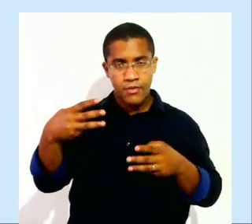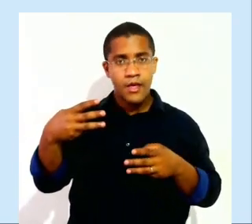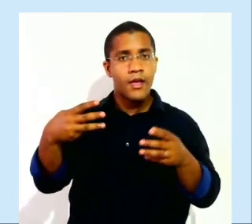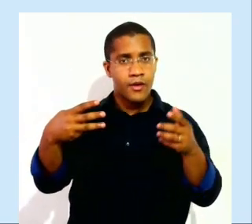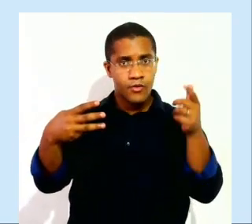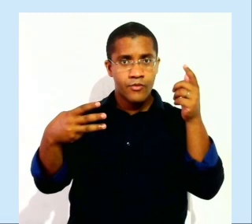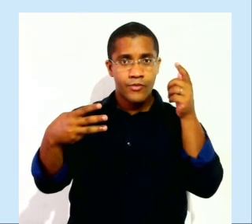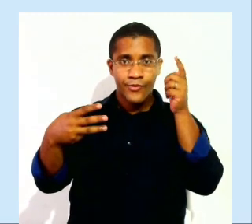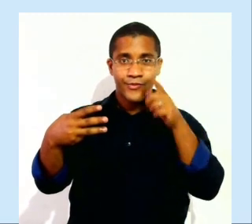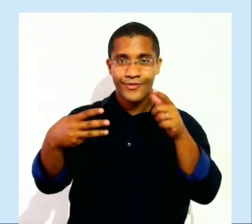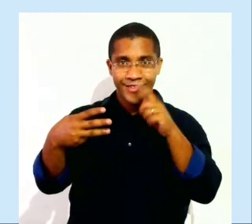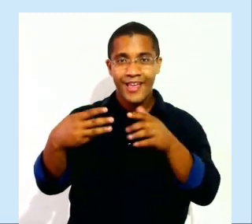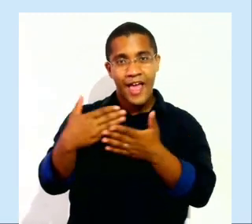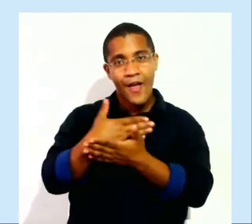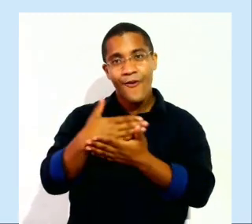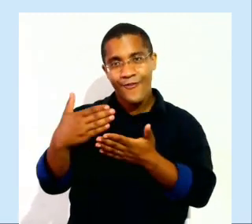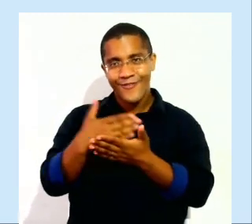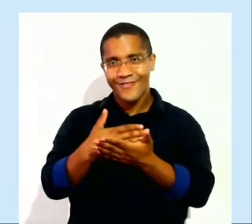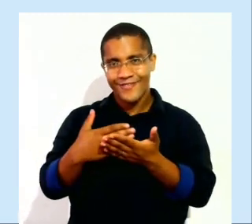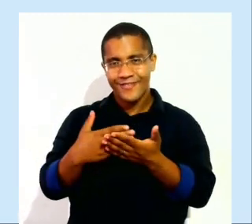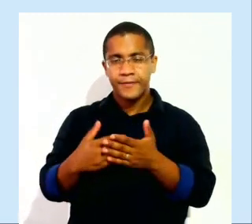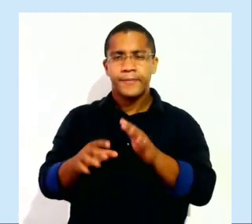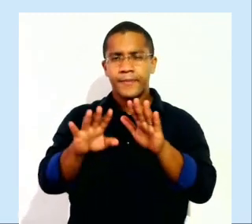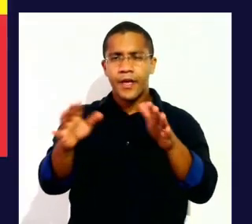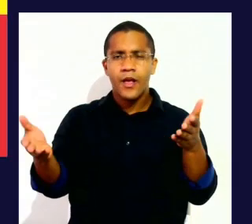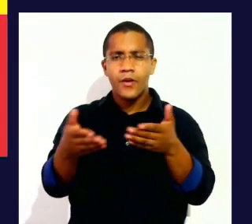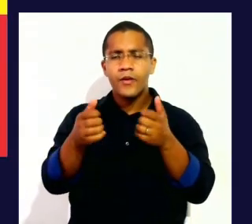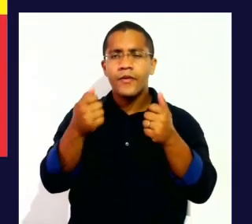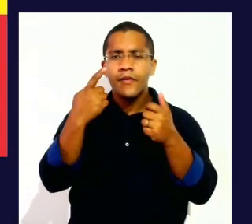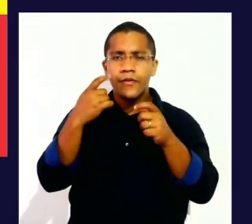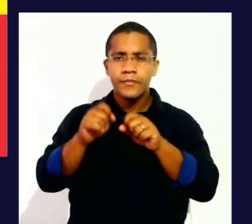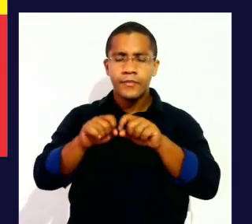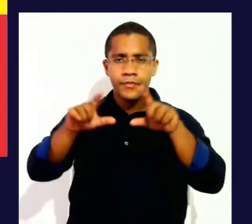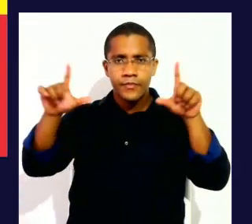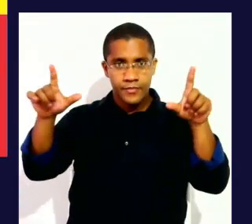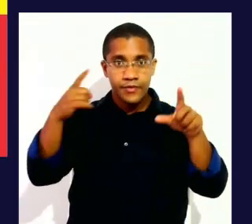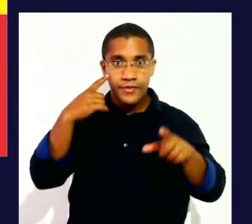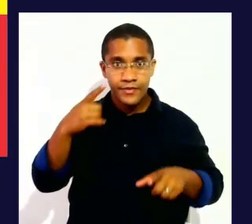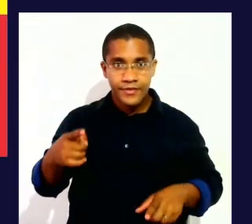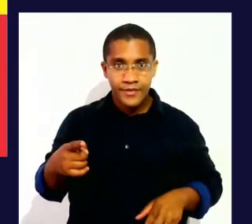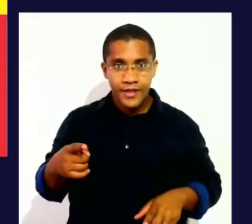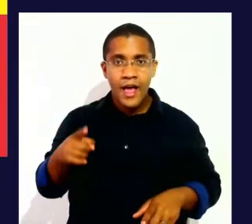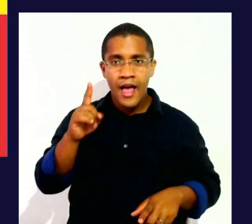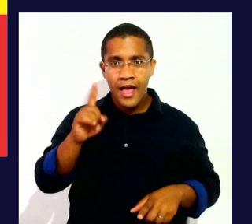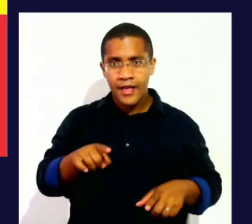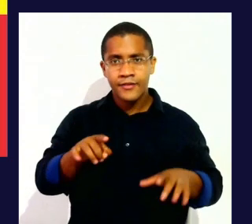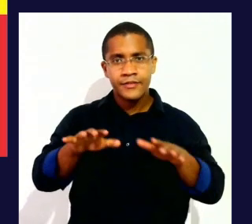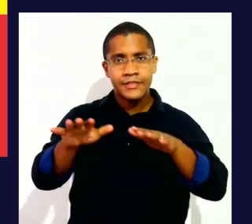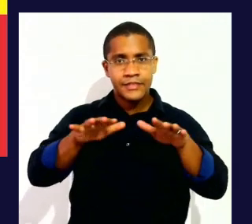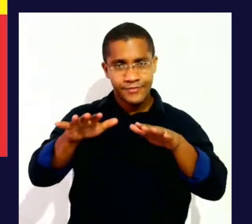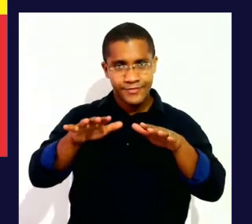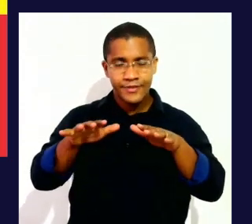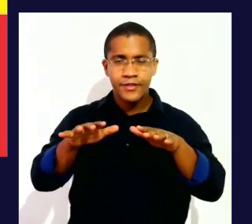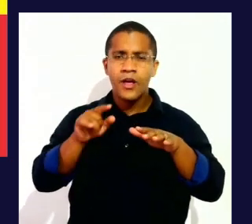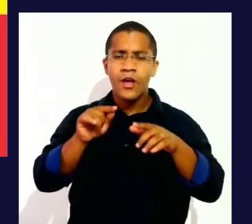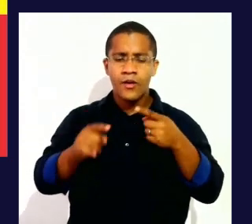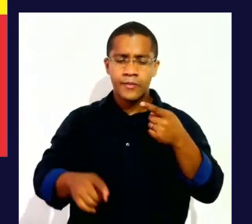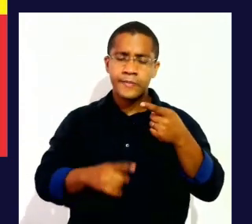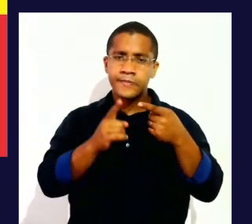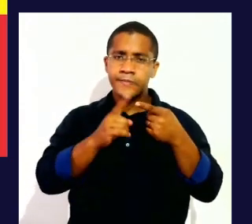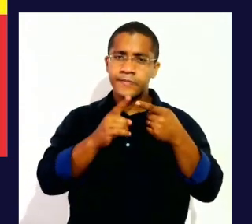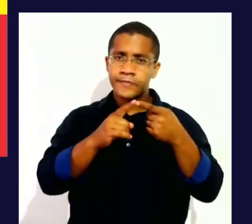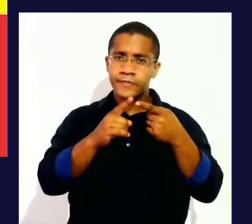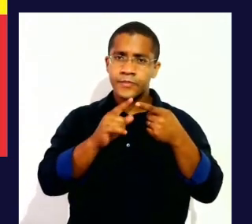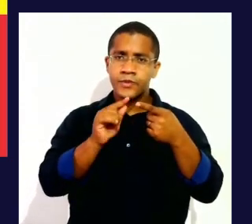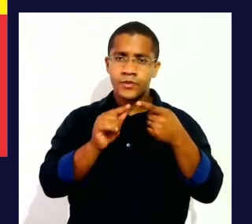sustentação e locomoção. Observe aí na telinha. Na telinha a gente vê o sistema locomotor. O sistema locomotor